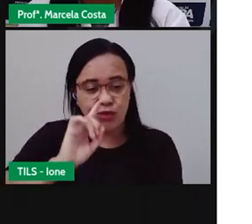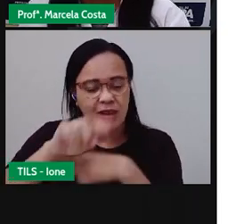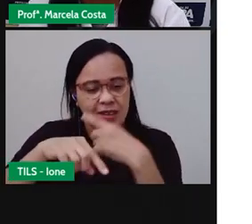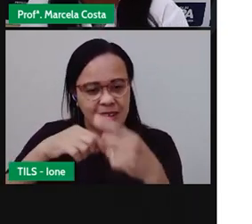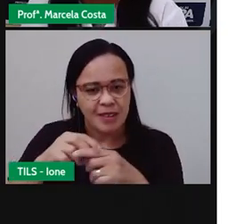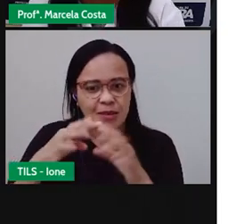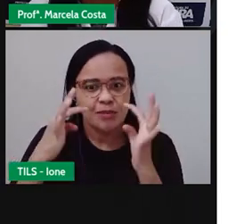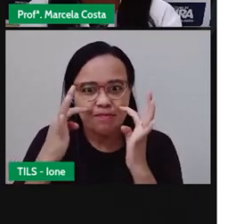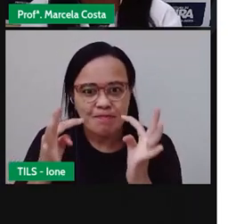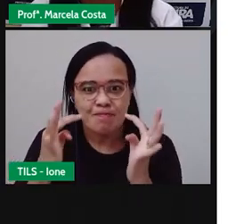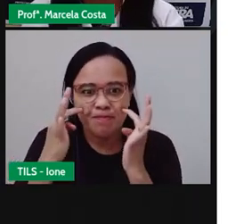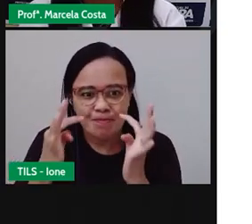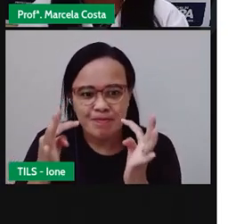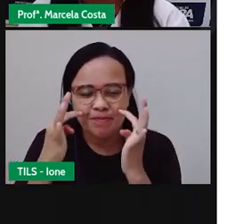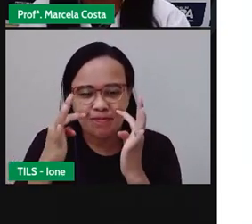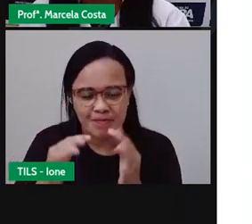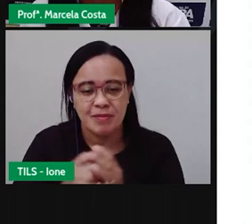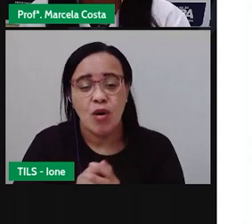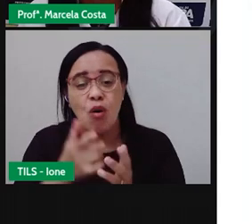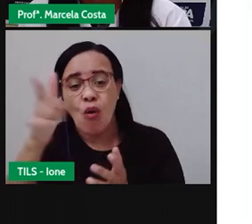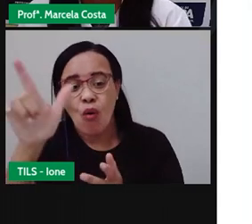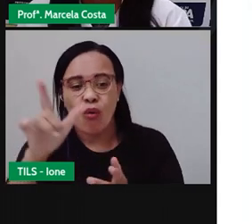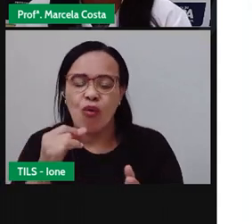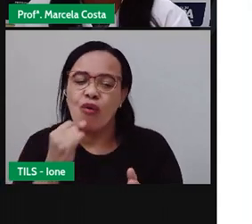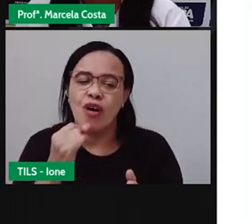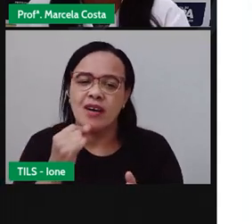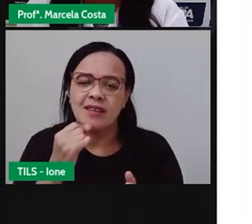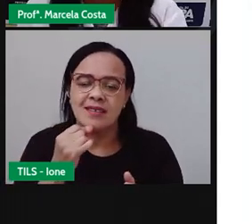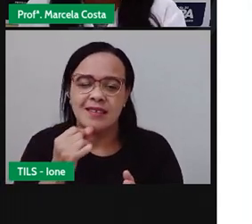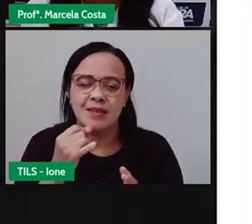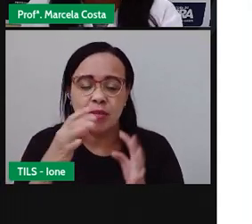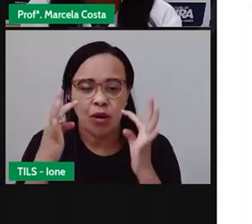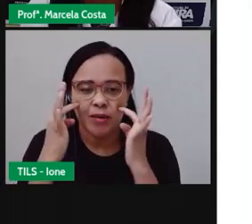e agora vou mostrar esse outro trava-língua